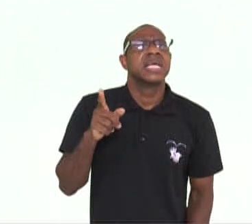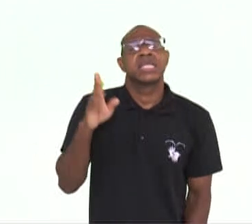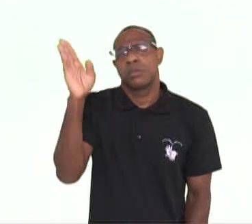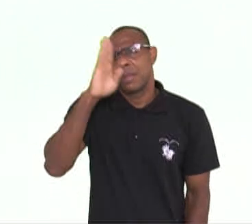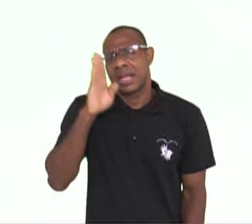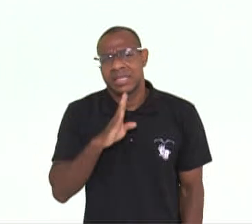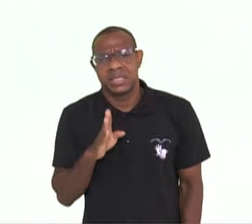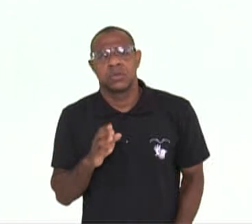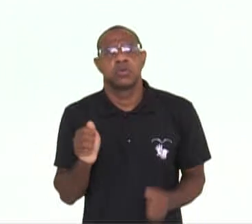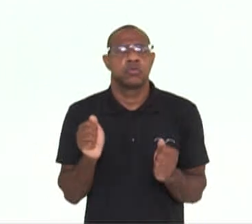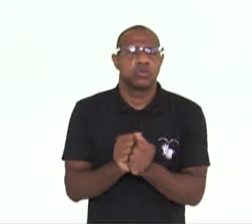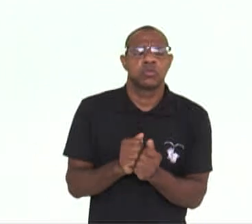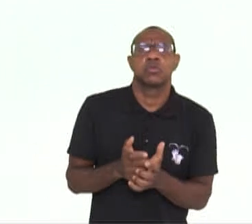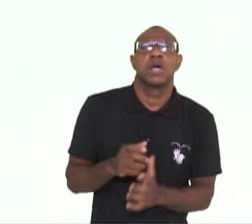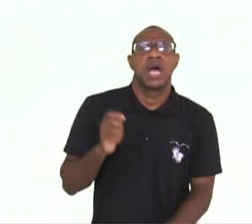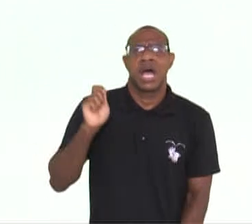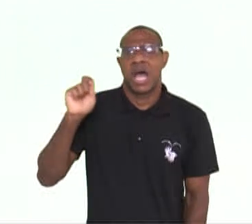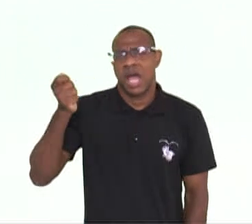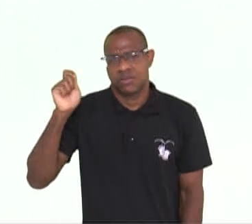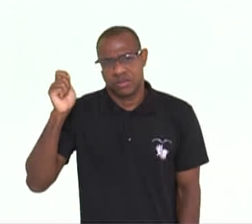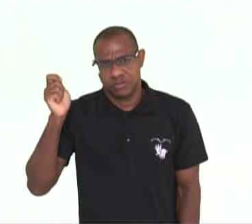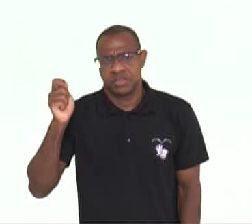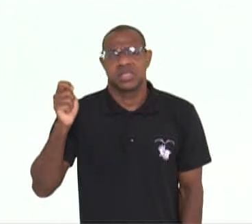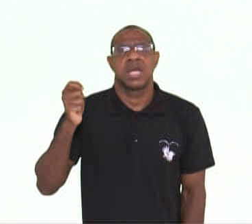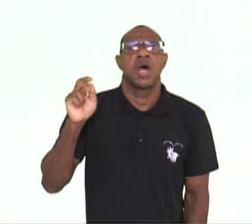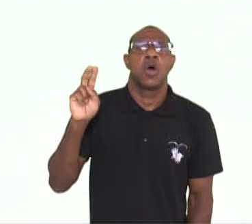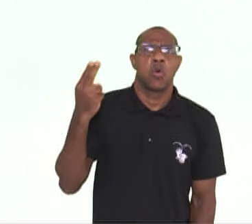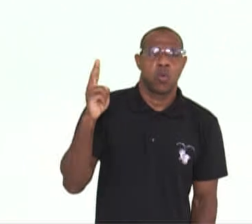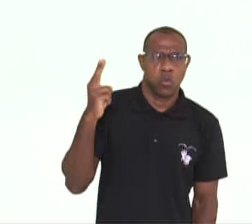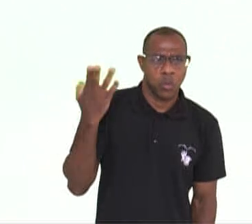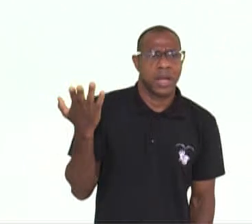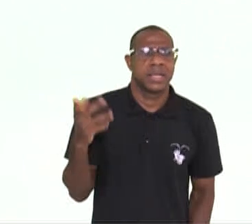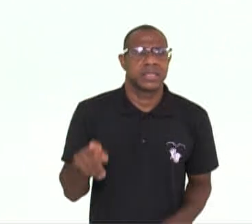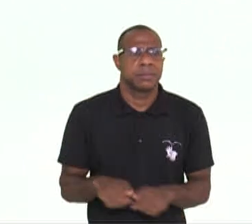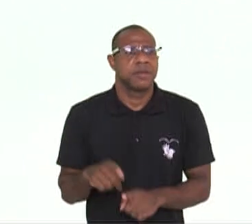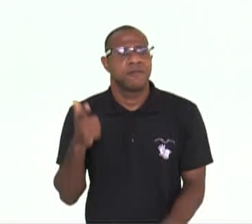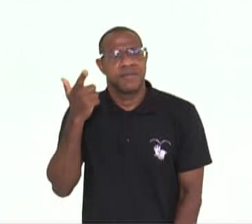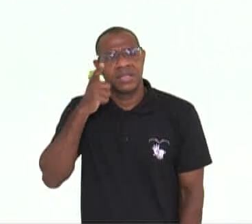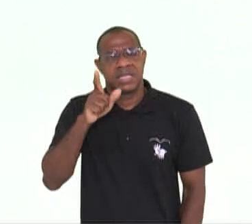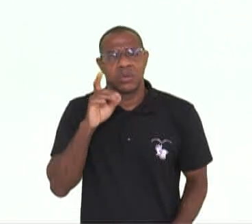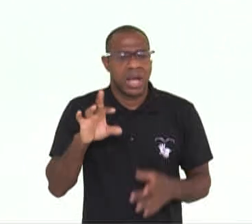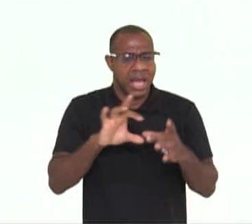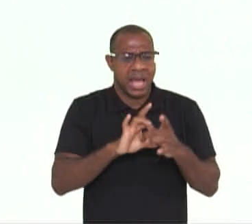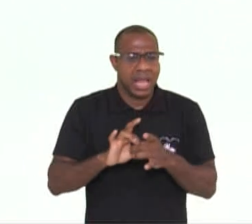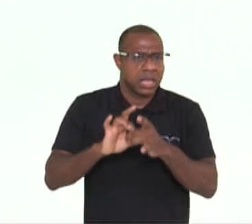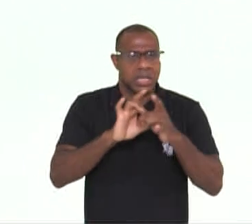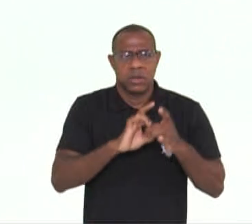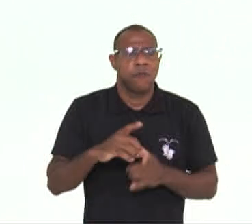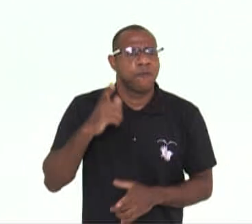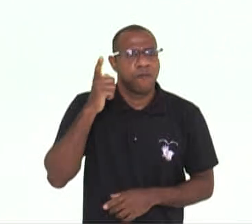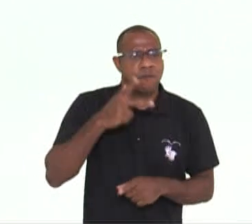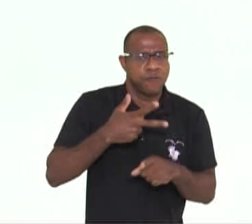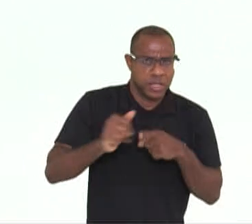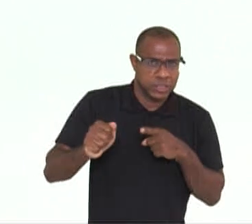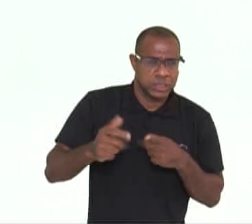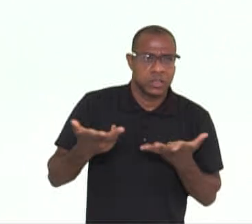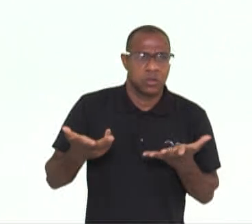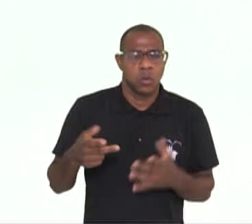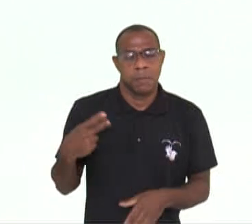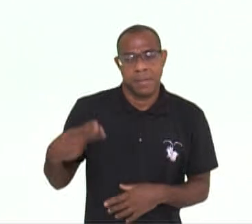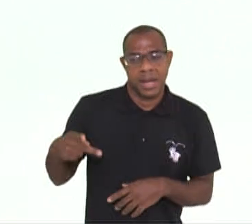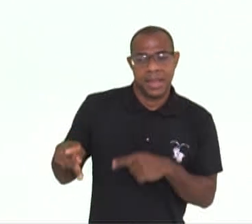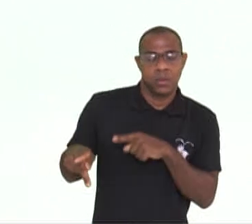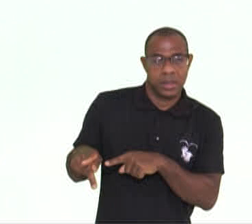junto à Argentina e ao Uruguai, venceu, a chamada Tríplice Aliança ali, venceu o